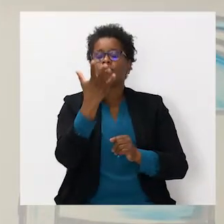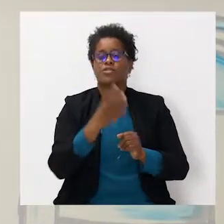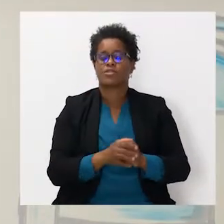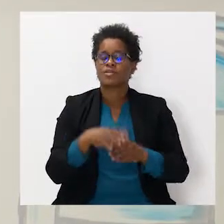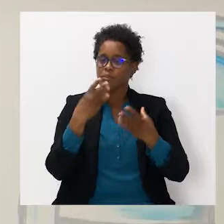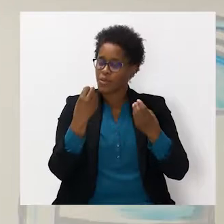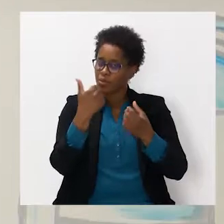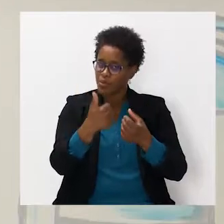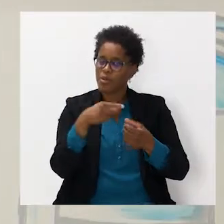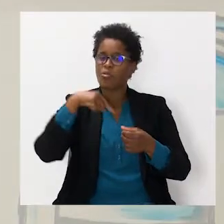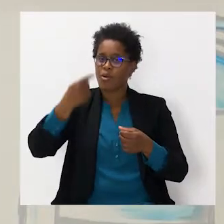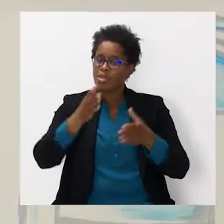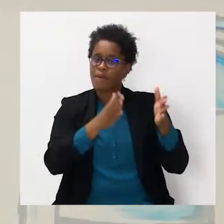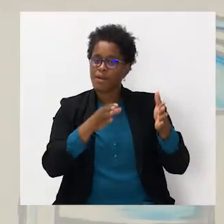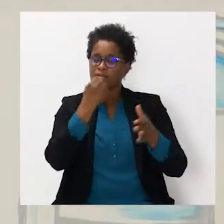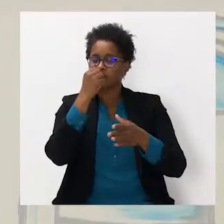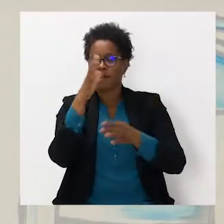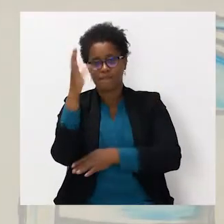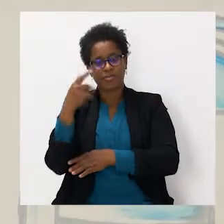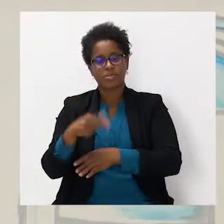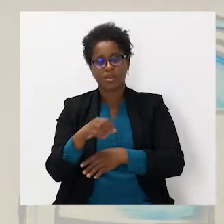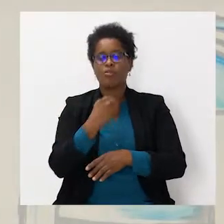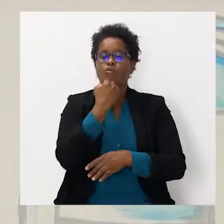uma outra parte da planta. Já vimos o fruto,